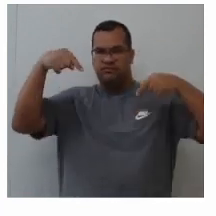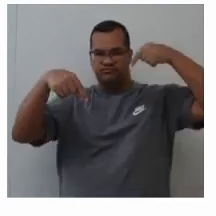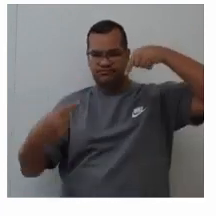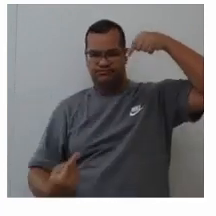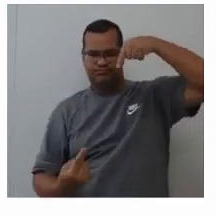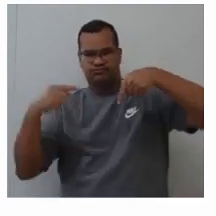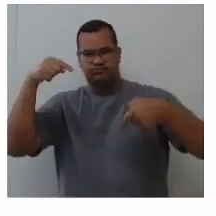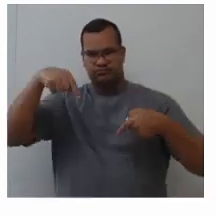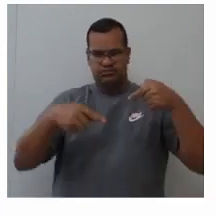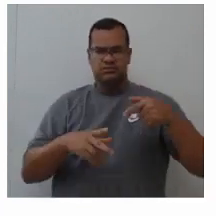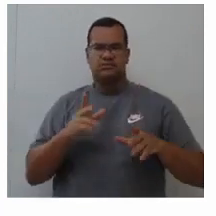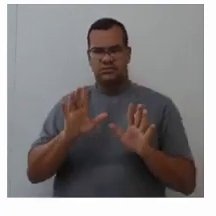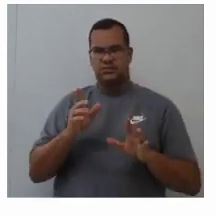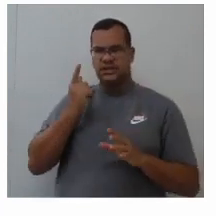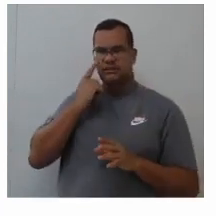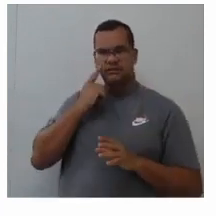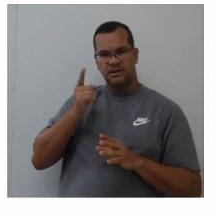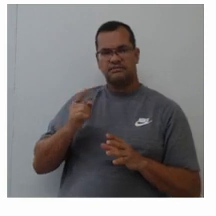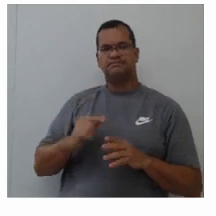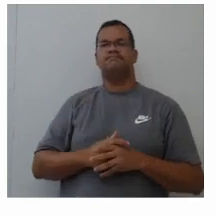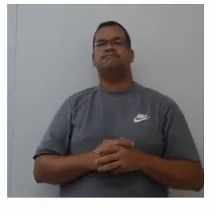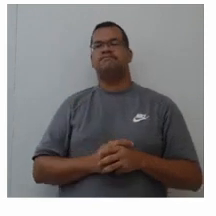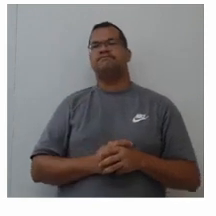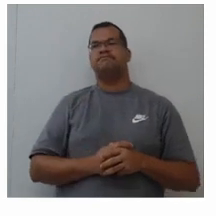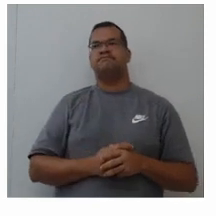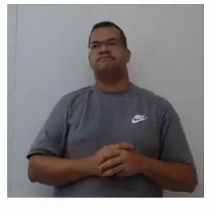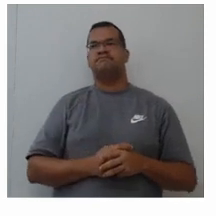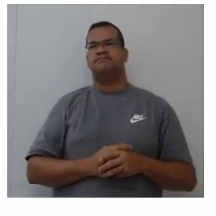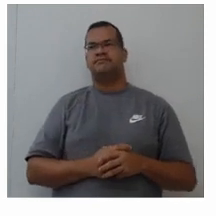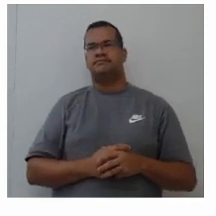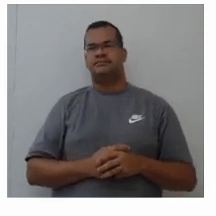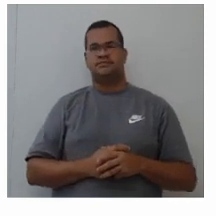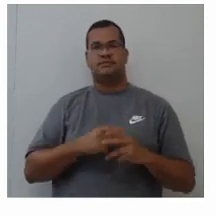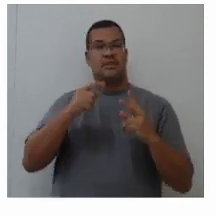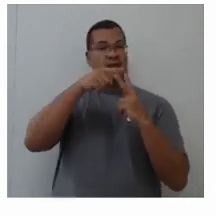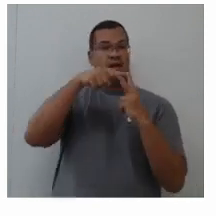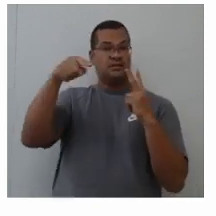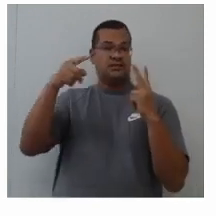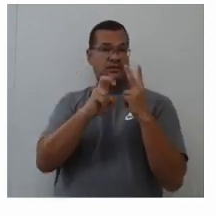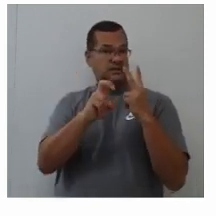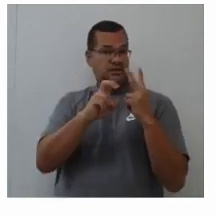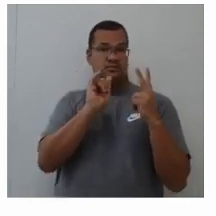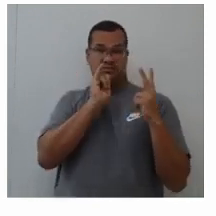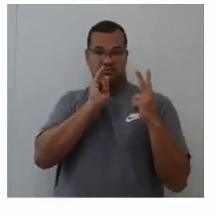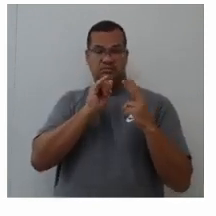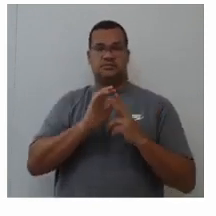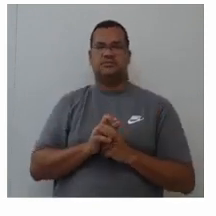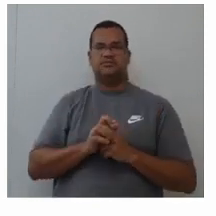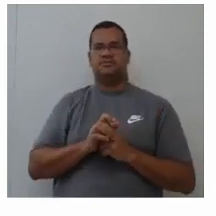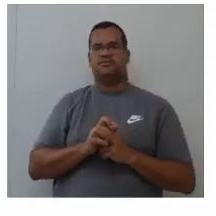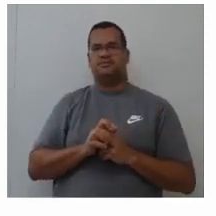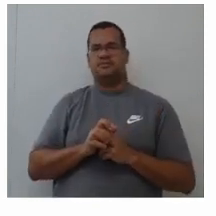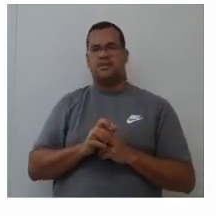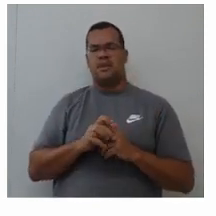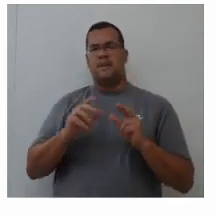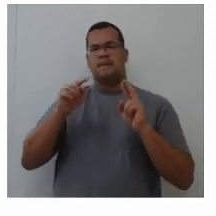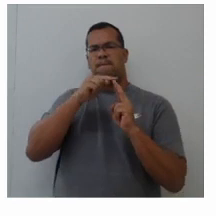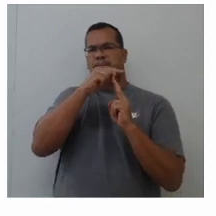na sua tela? Beleza? Então aqui, ó, nós temos raiz de 5, por exemplo. Nós temos